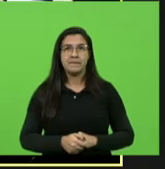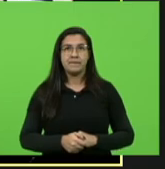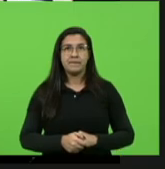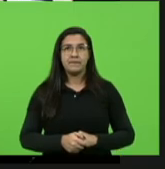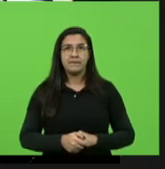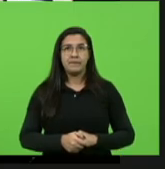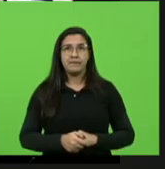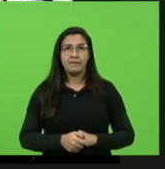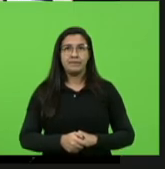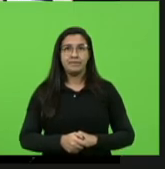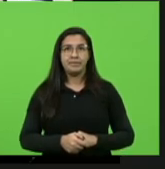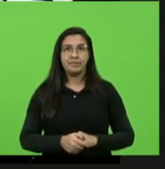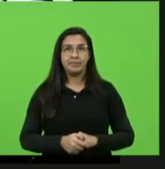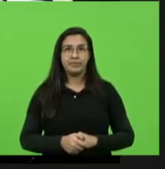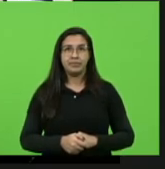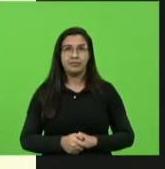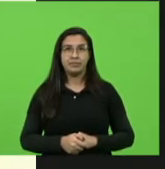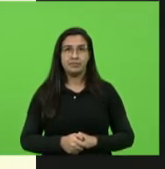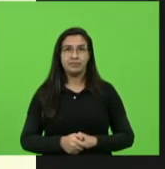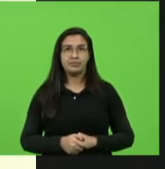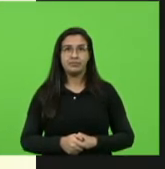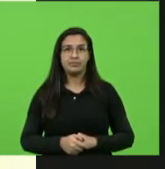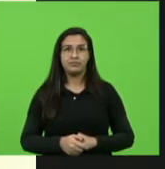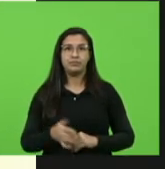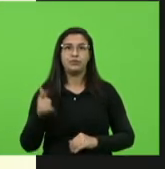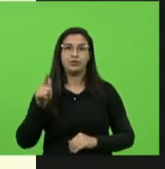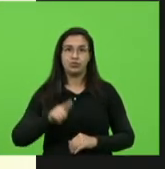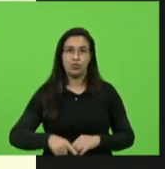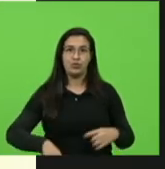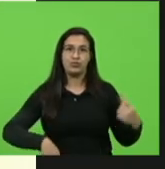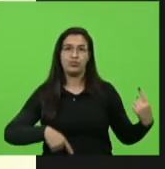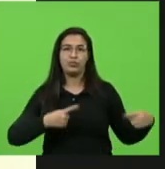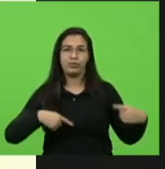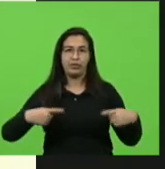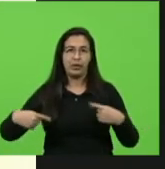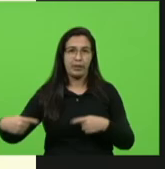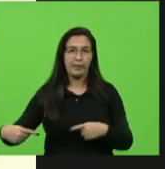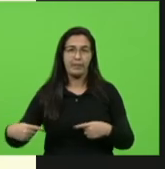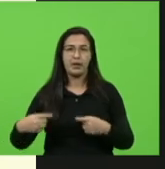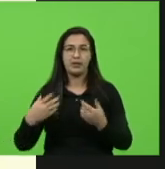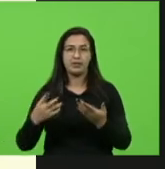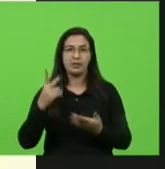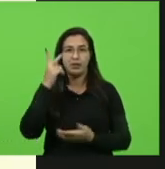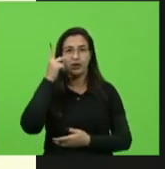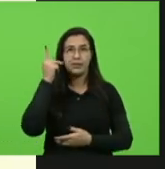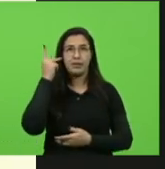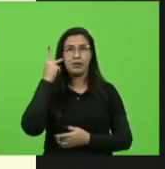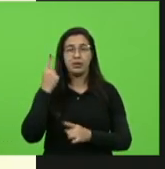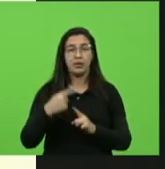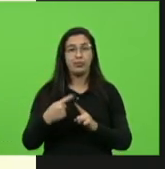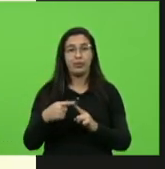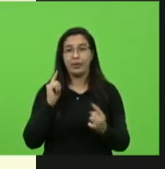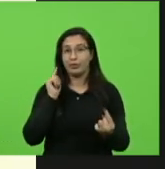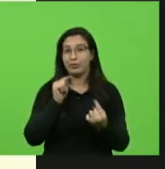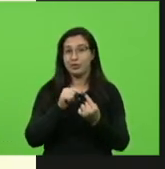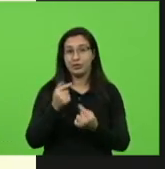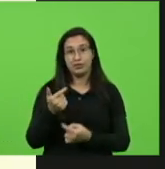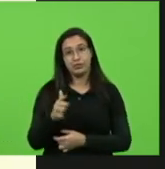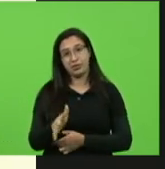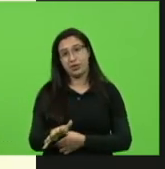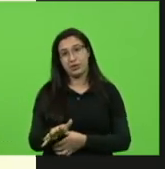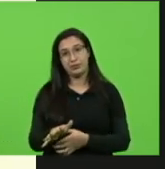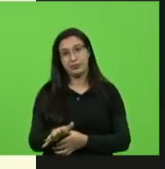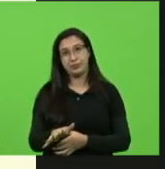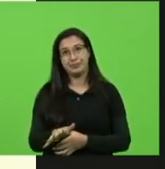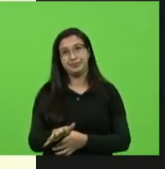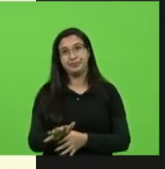É que isso se transforme mais uma vez no debate com a deputada Paulinha, porque esse não é o objetivo aqui. Mas é